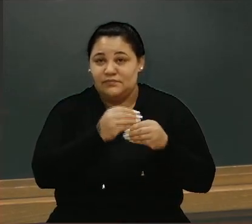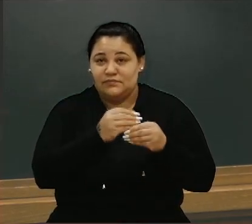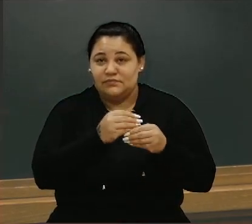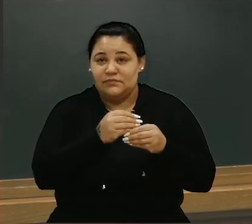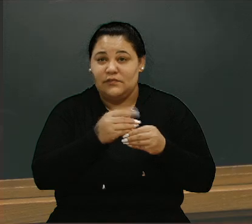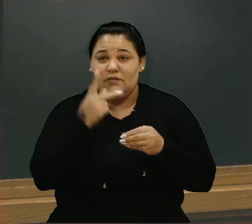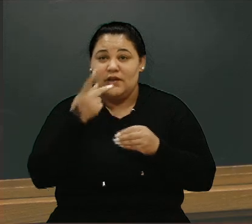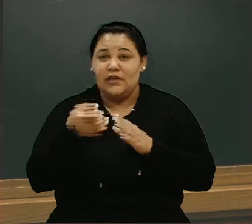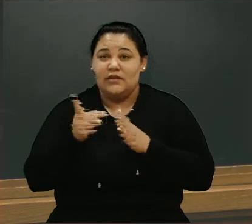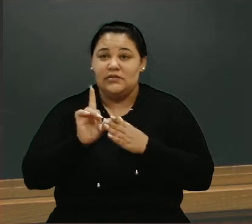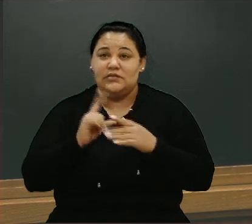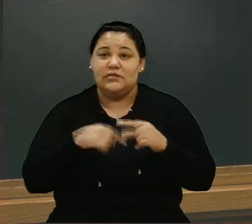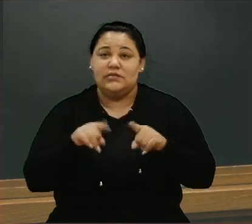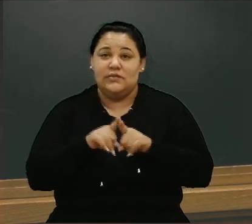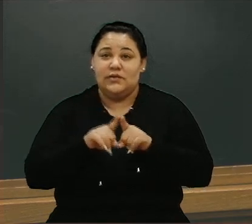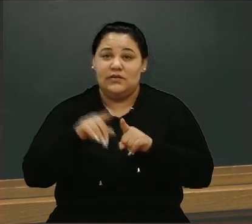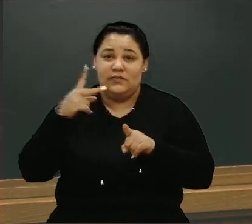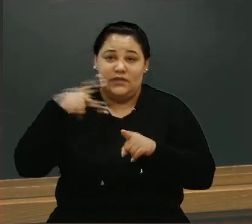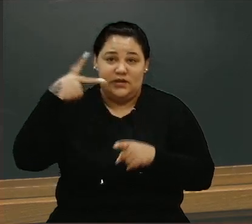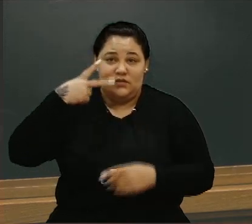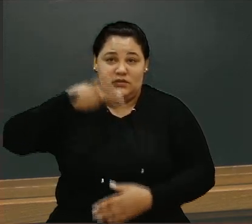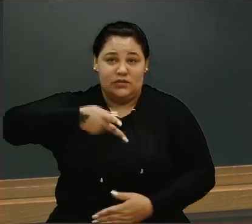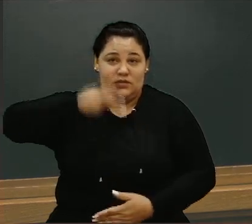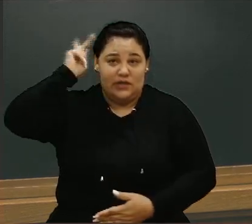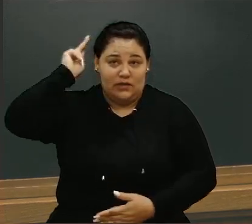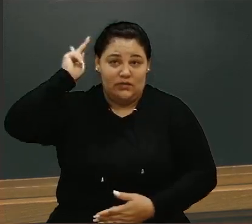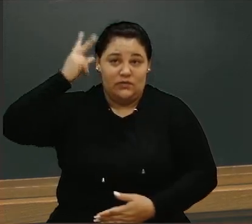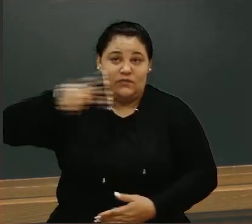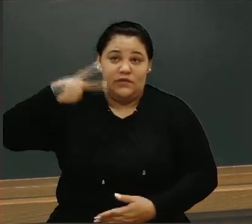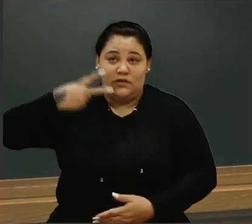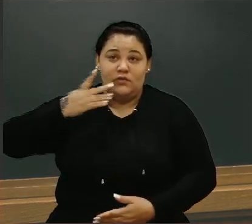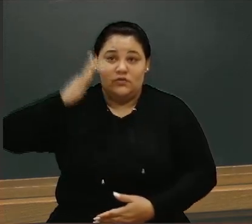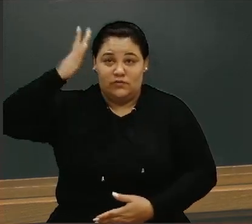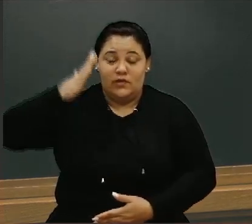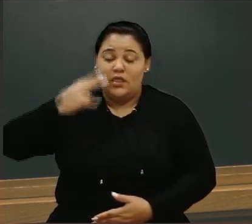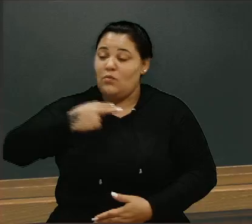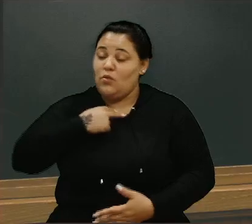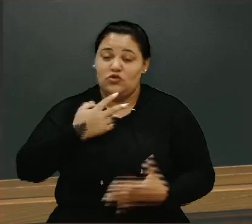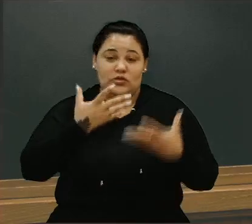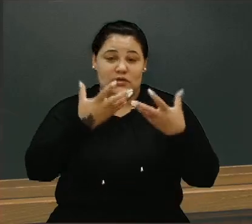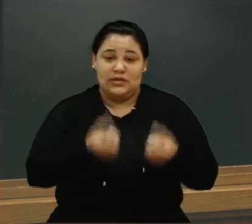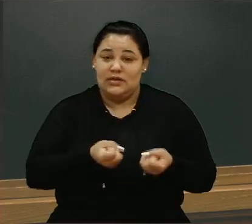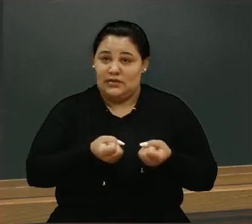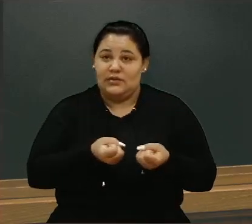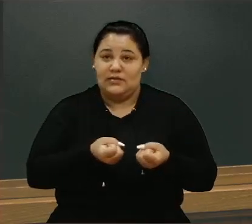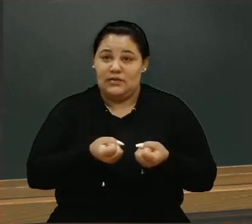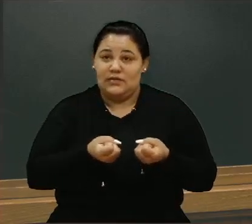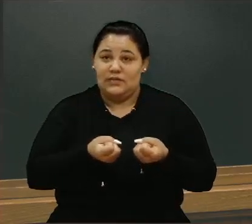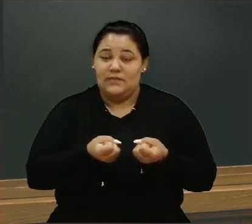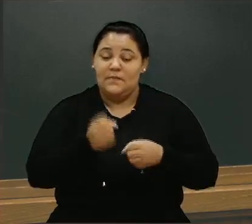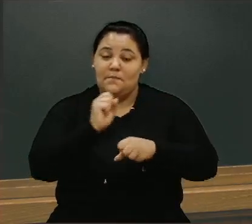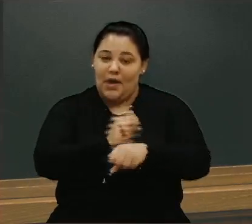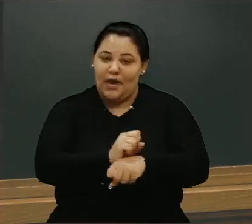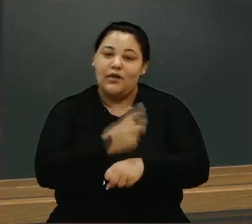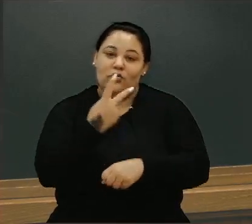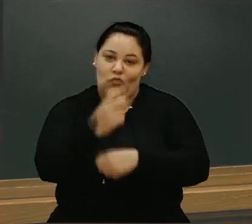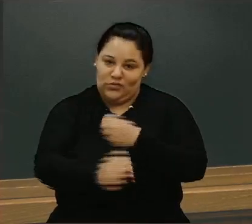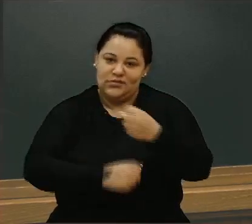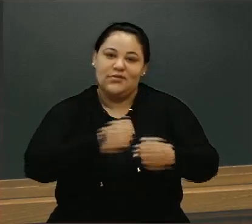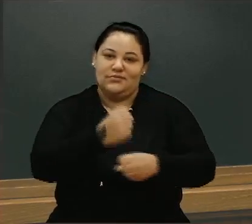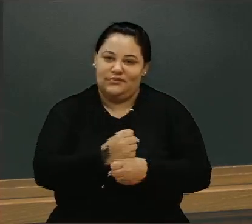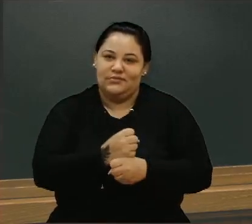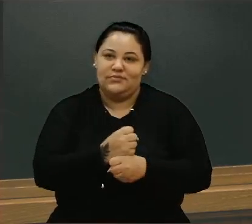manifestei anteriormente para o vereador Iago e para a vereadora Daiane. Eu acho inadmissível ele estar parado há 2 anos. E nesse